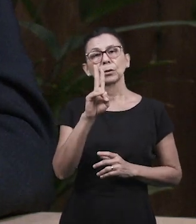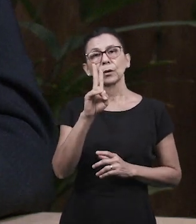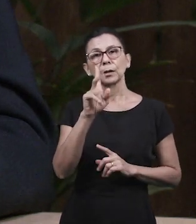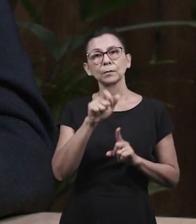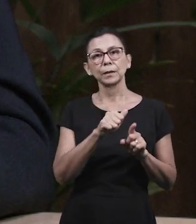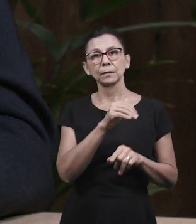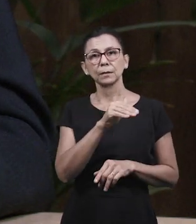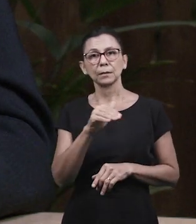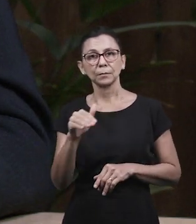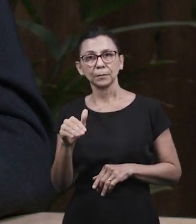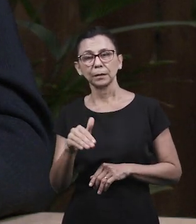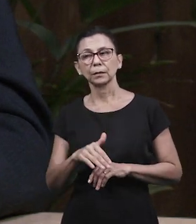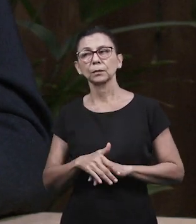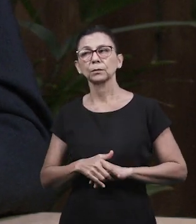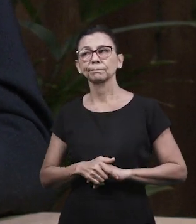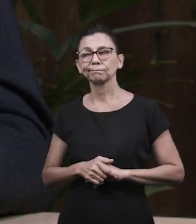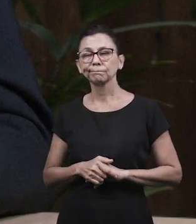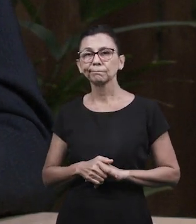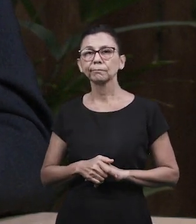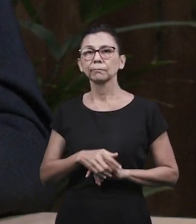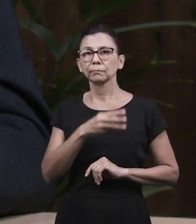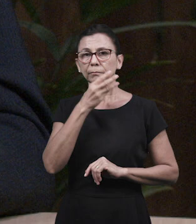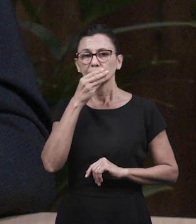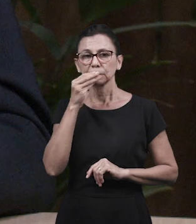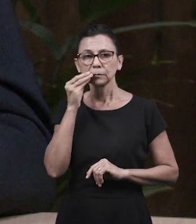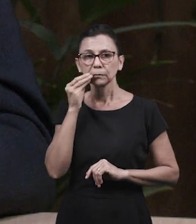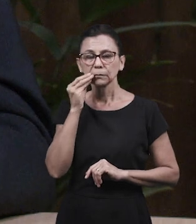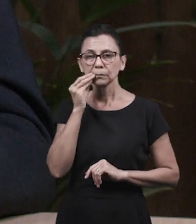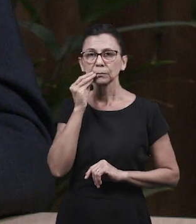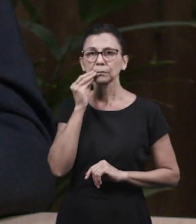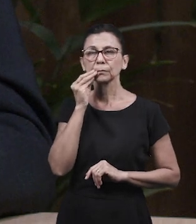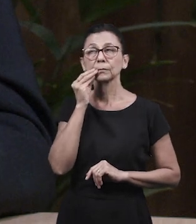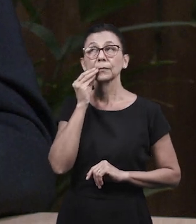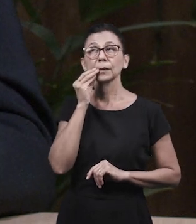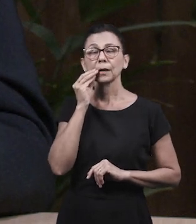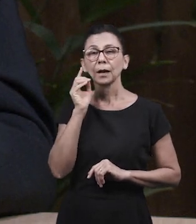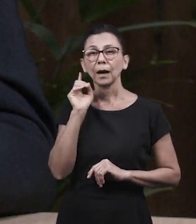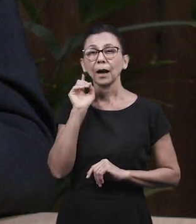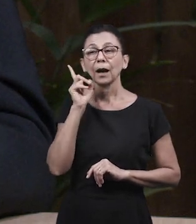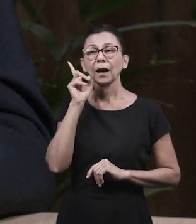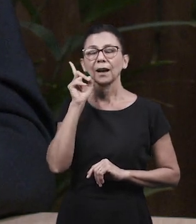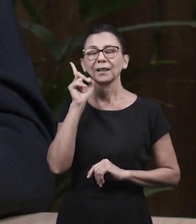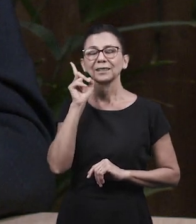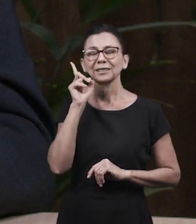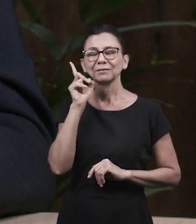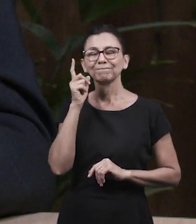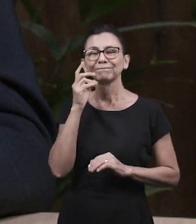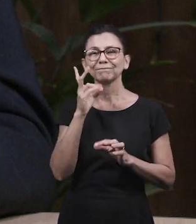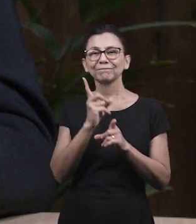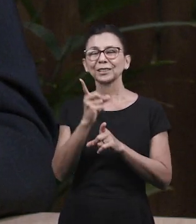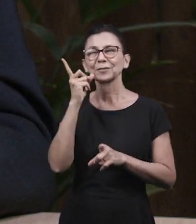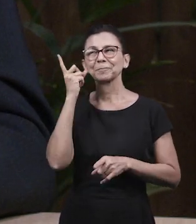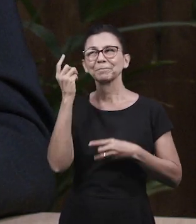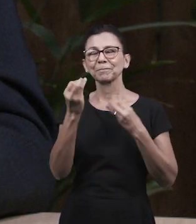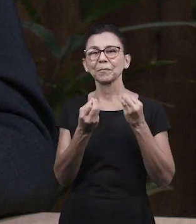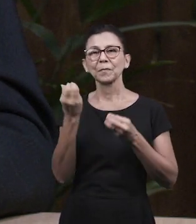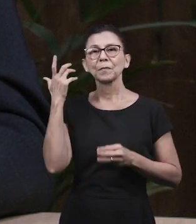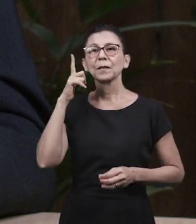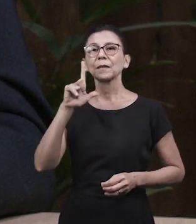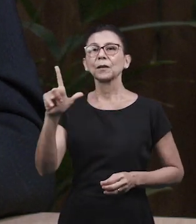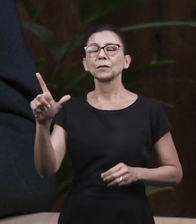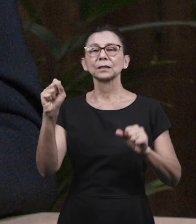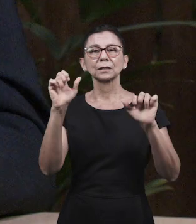entendi o que era o jejum, né? Como que você alcança a vitória, como você alcança a bênção, como você